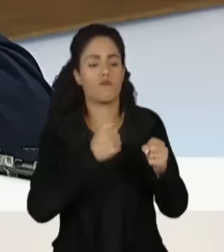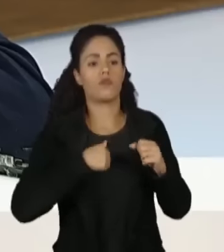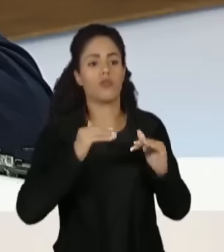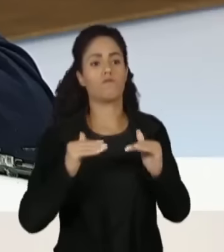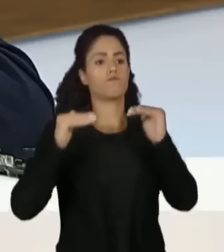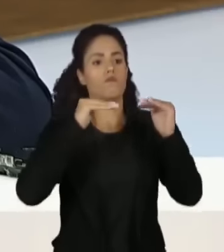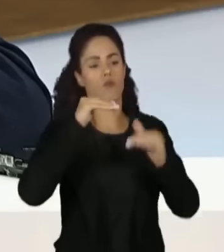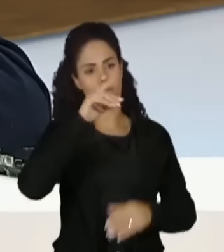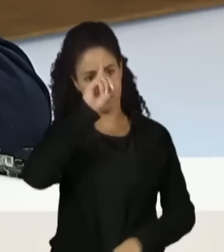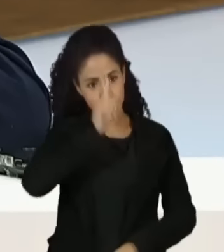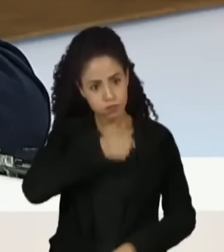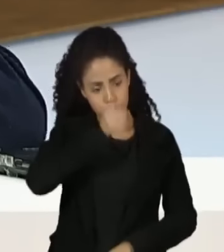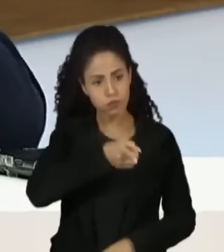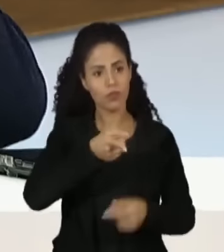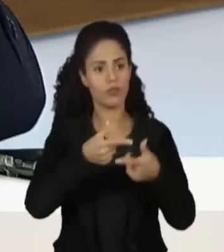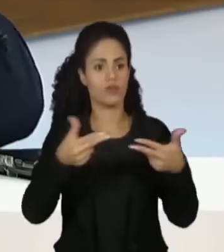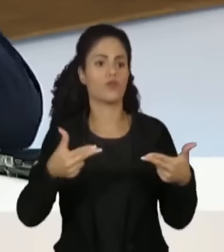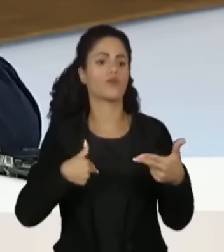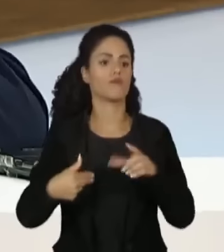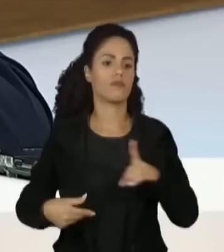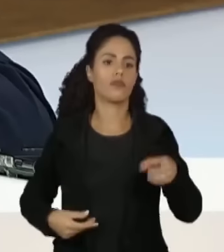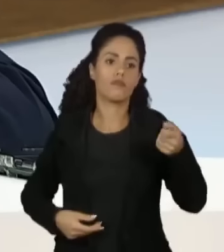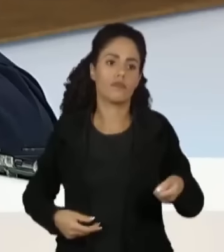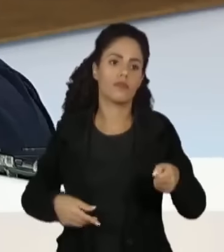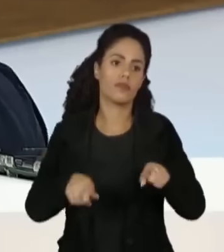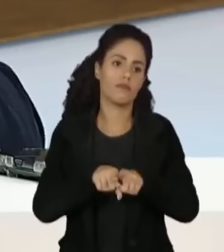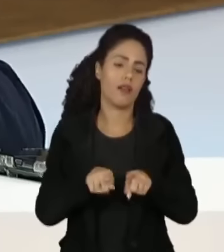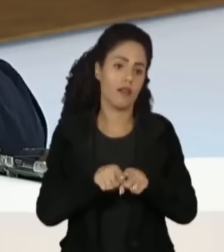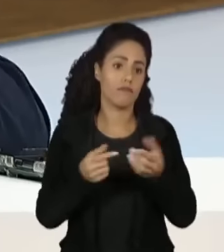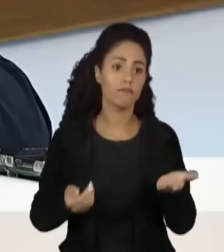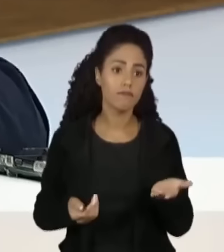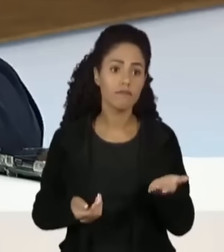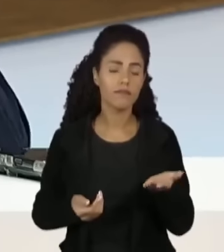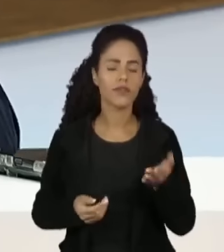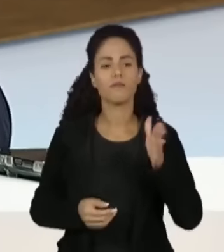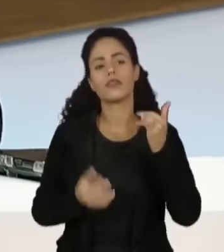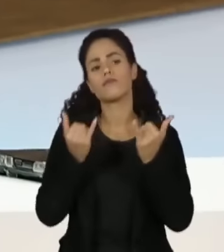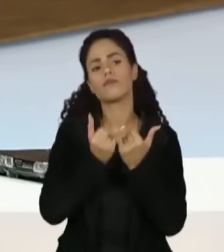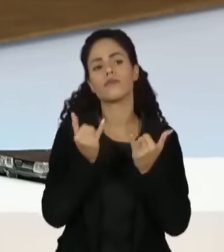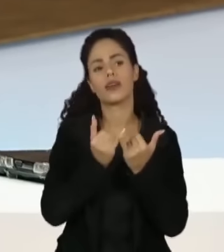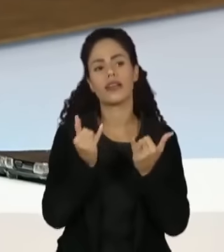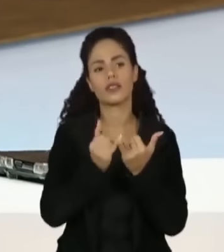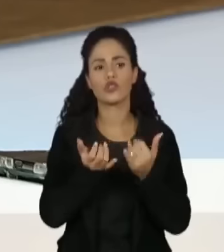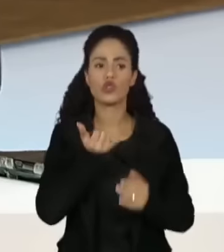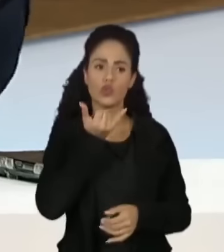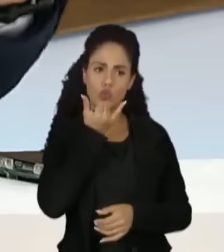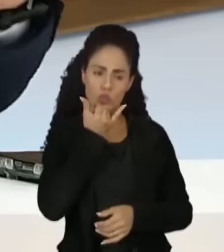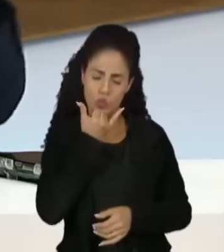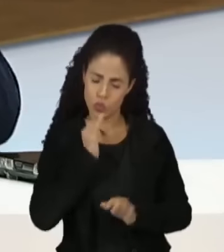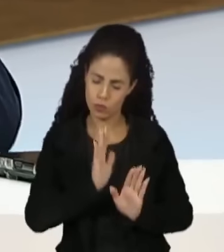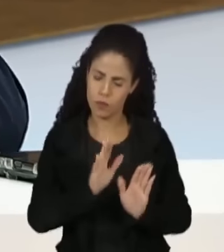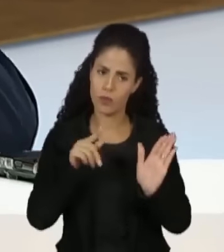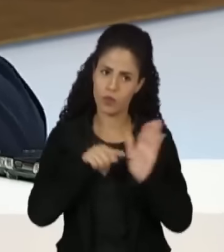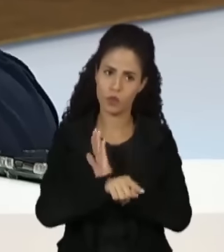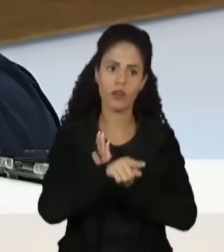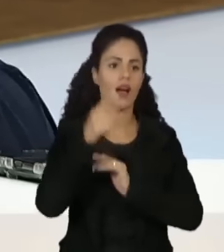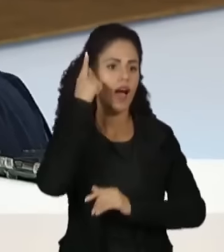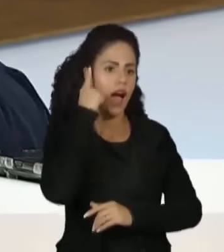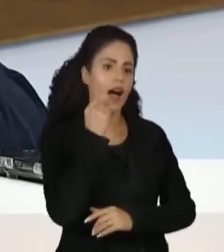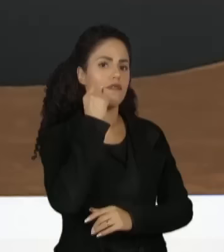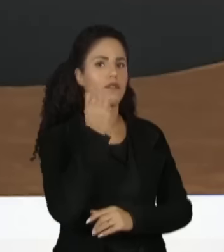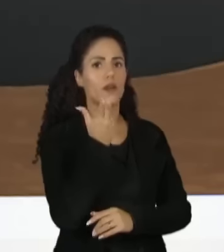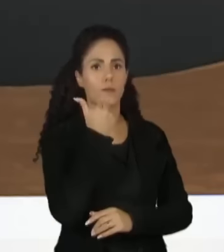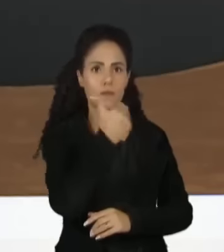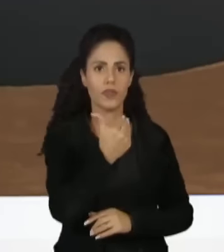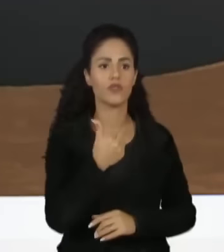enfrentar determinado crescimento da extrema-direita ou do Congresso Nacional. Me parece, ministro, desculpe insistir nisso, e a Vera pediu, eu fui